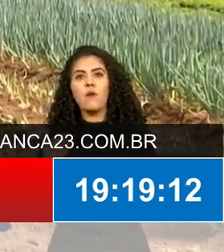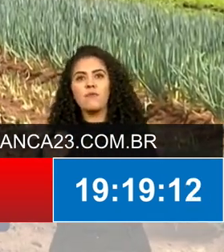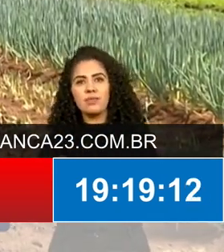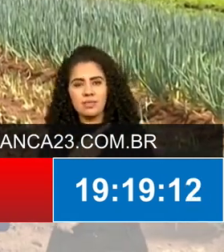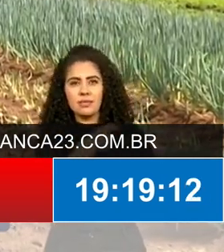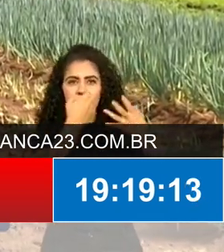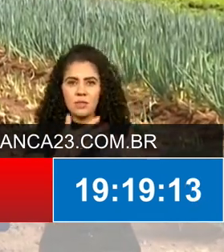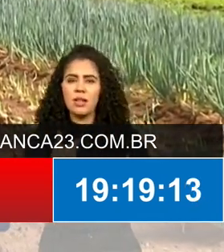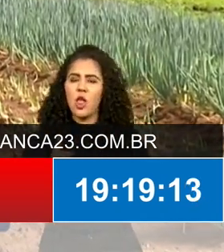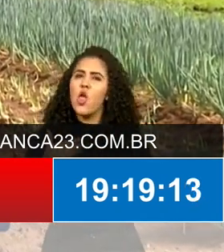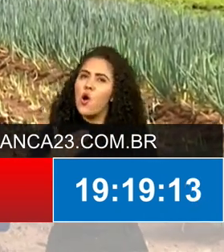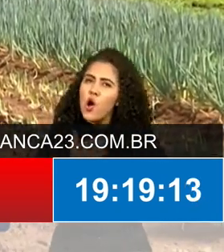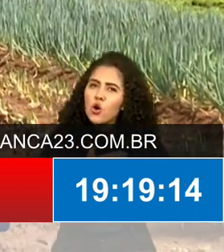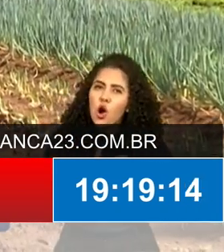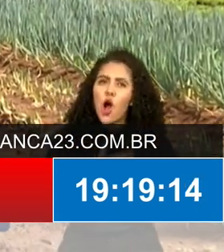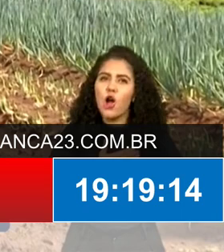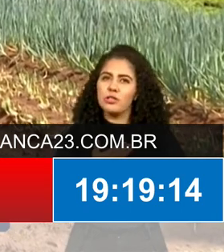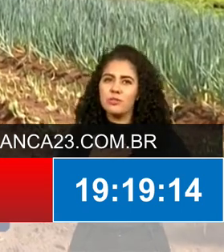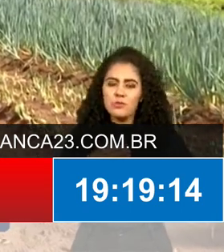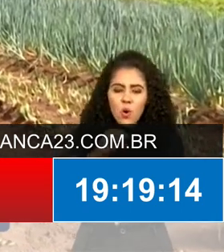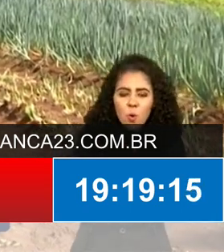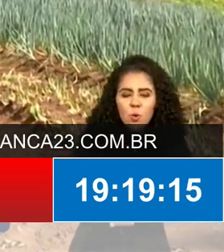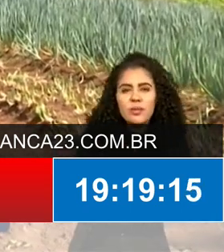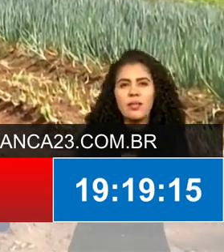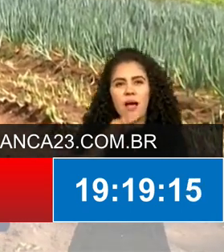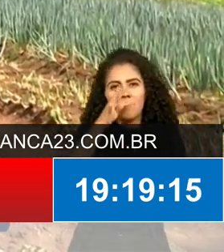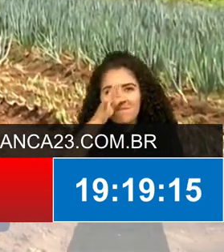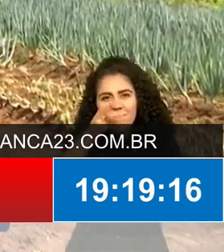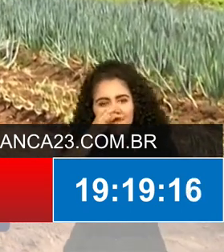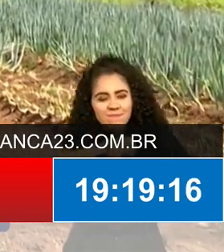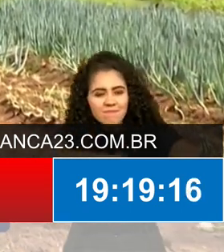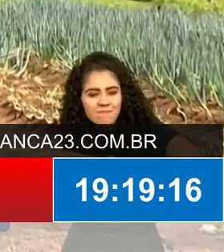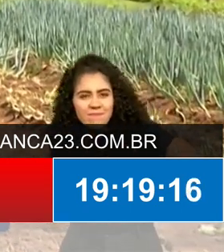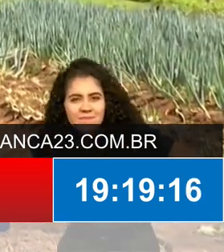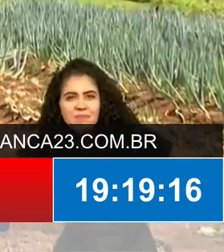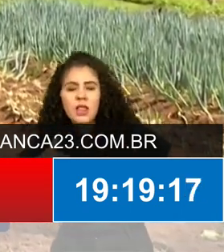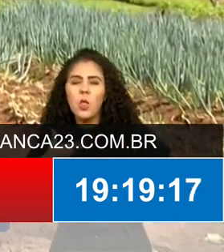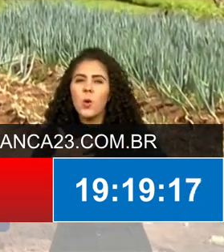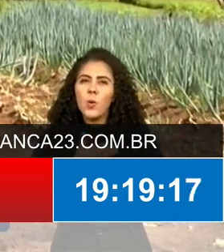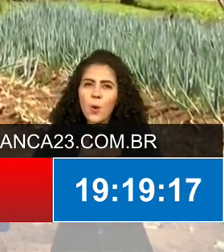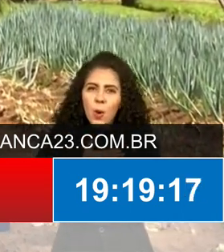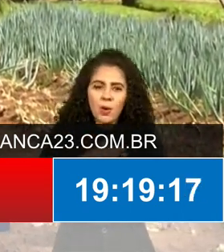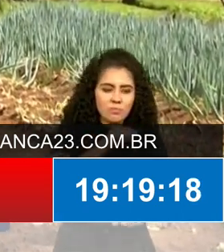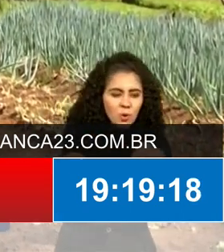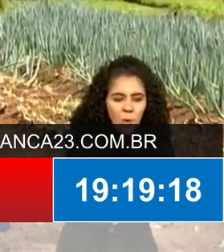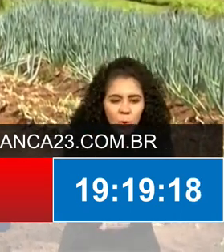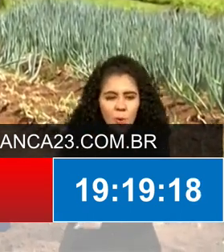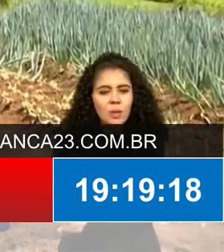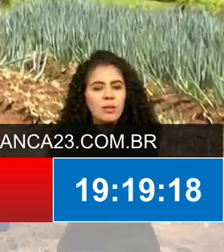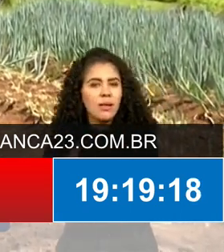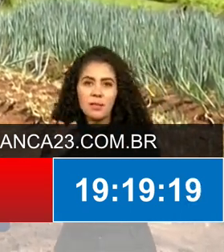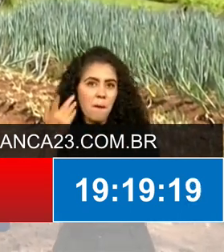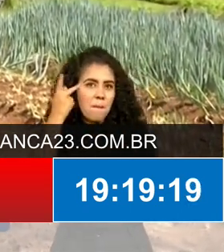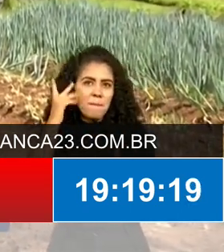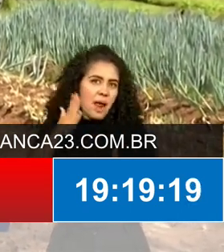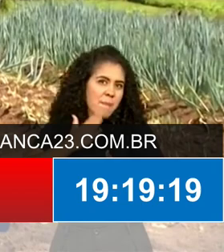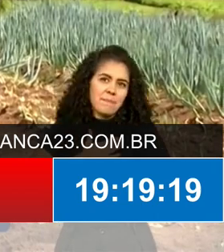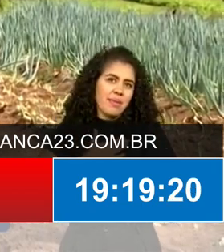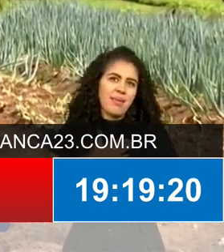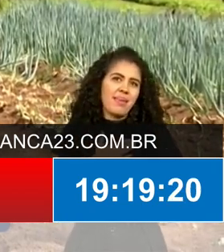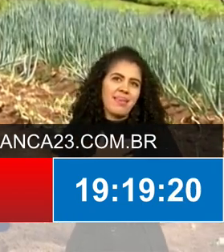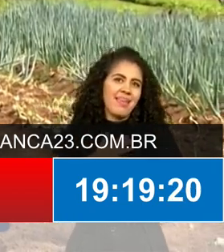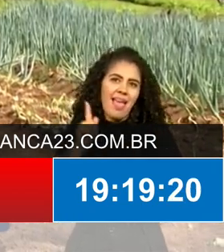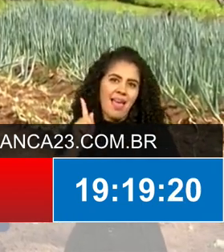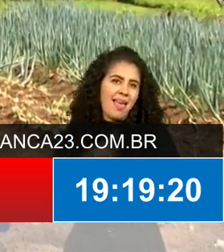mexer com plantas, essas coisas, né? Sempre gostei, sempre lidei com isso, né? Então, para mim, seria